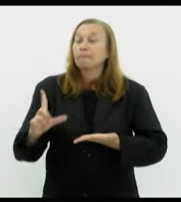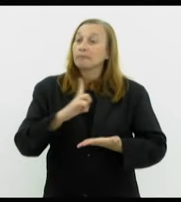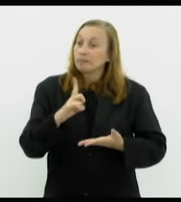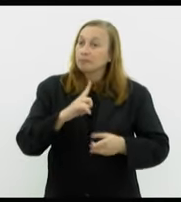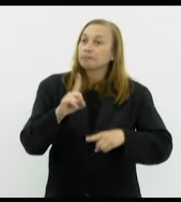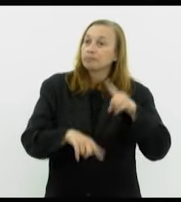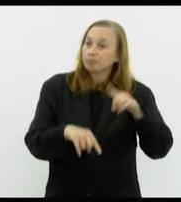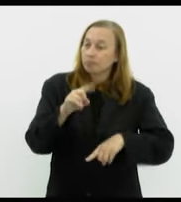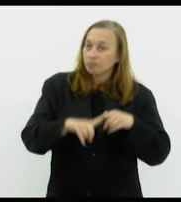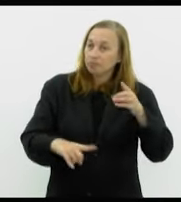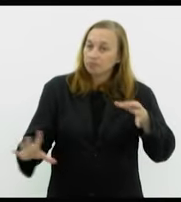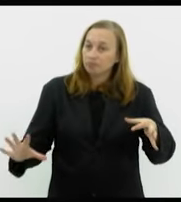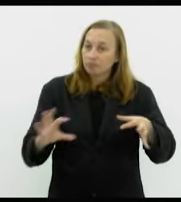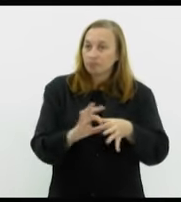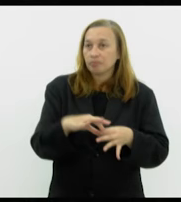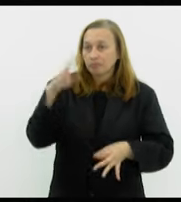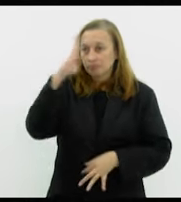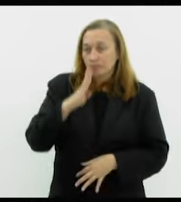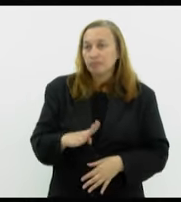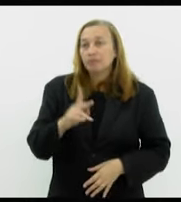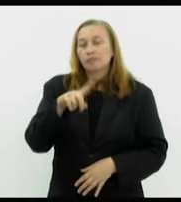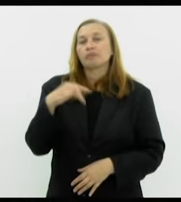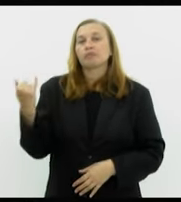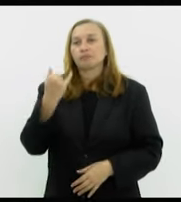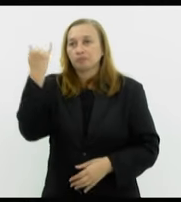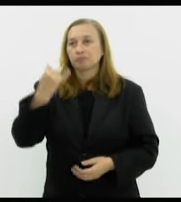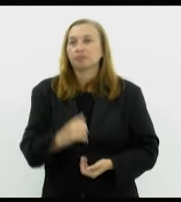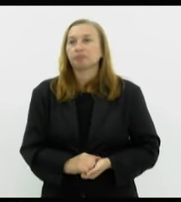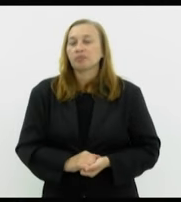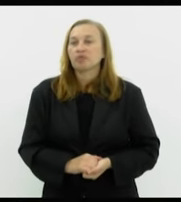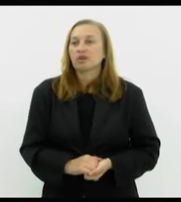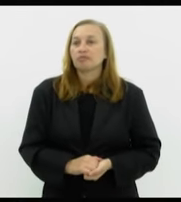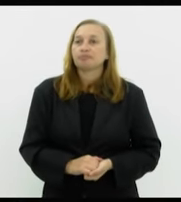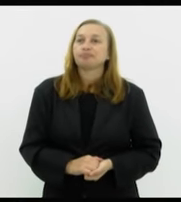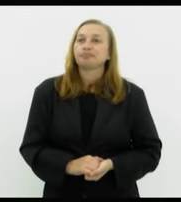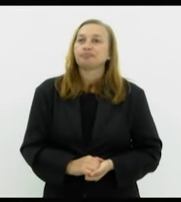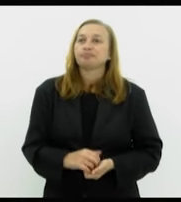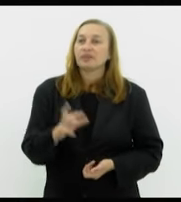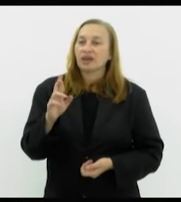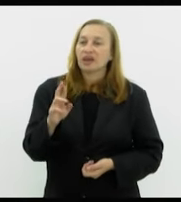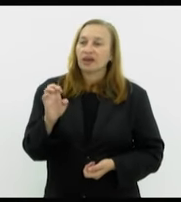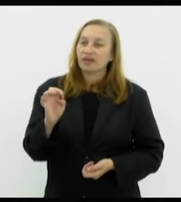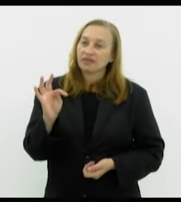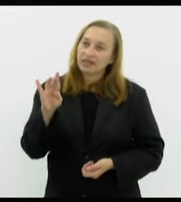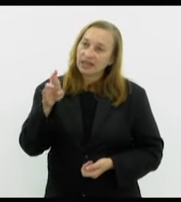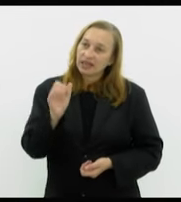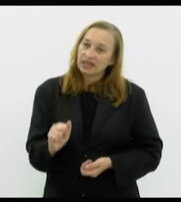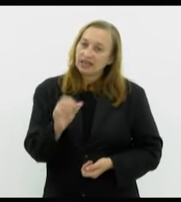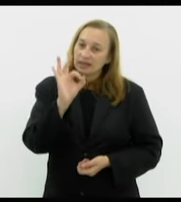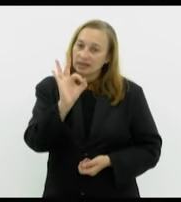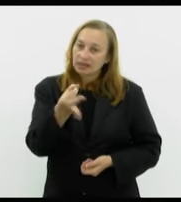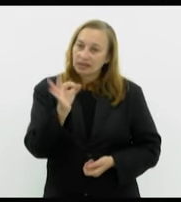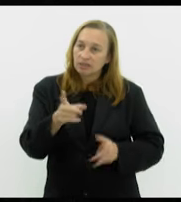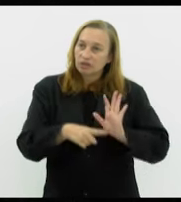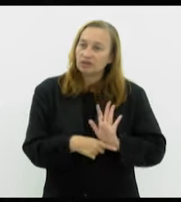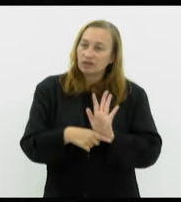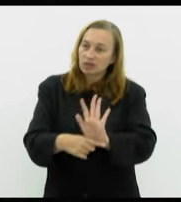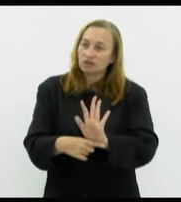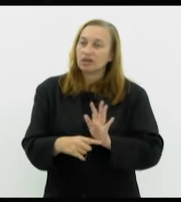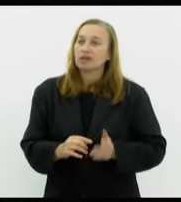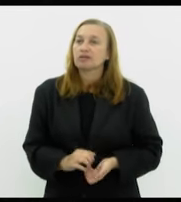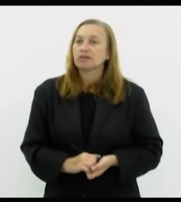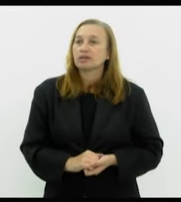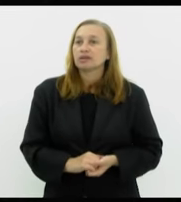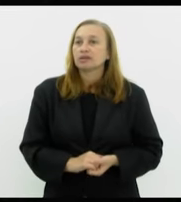valor agregado. Isso é muito importante. E essa refinaria certamente vai contribuir